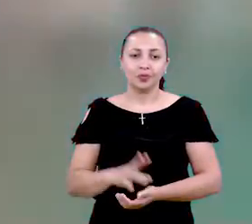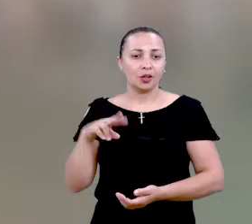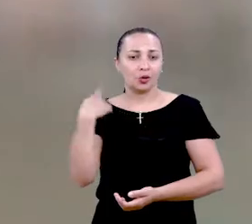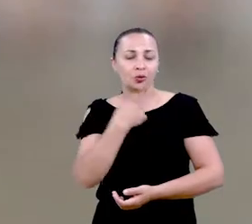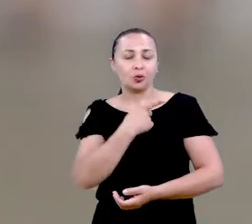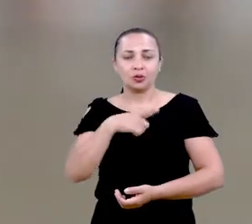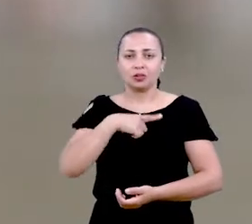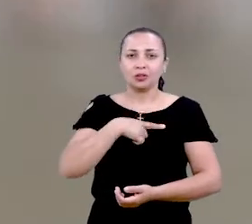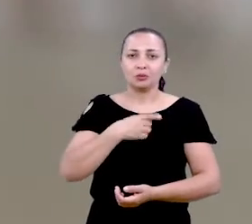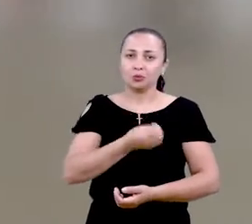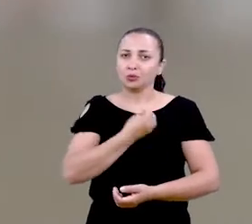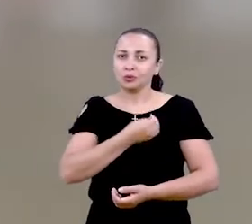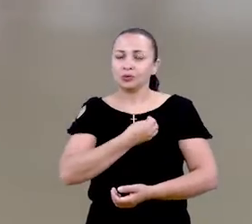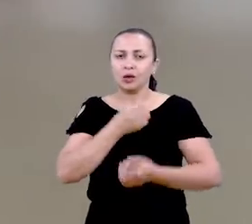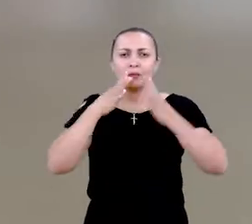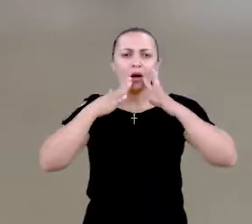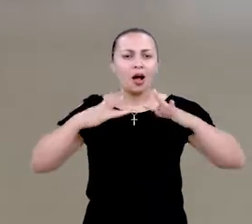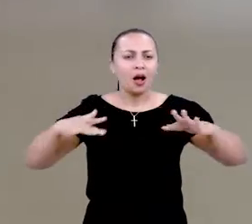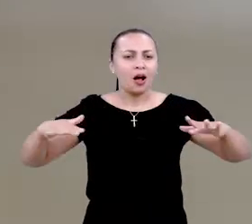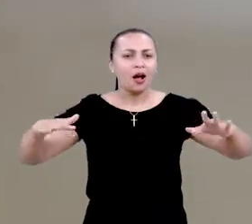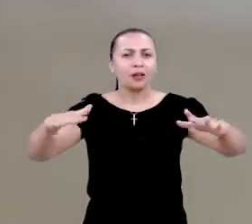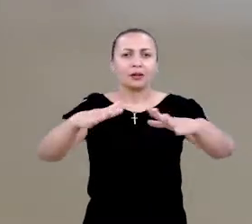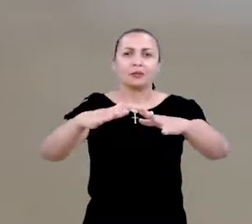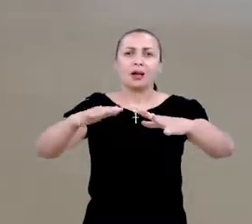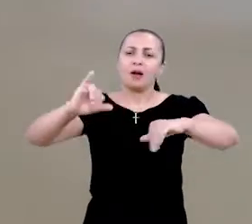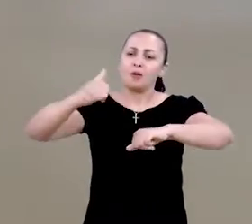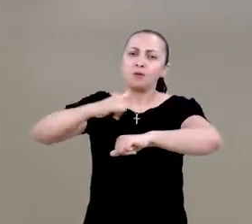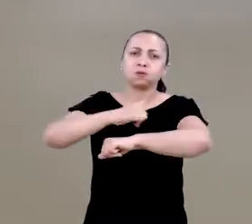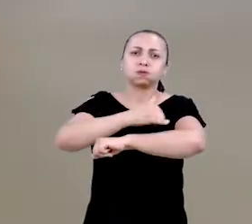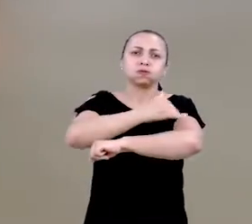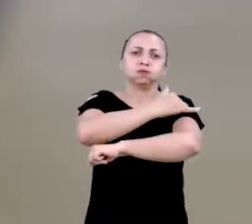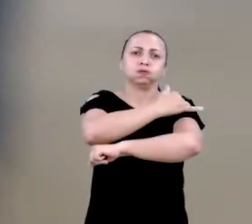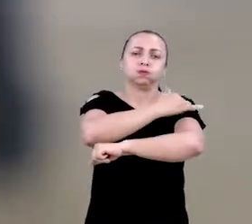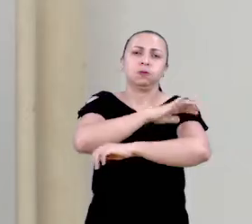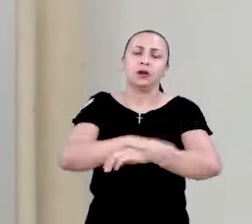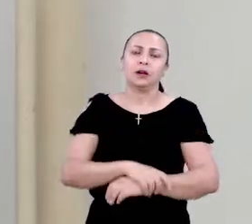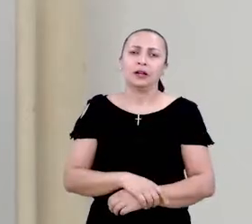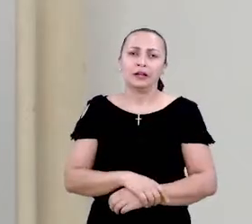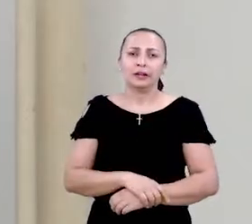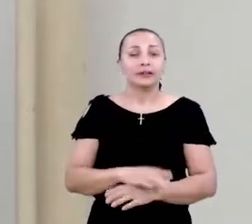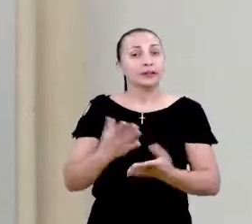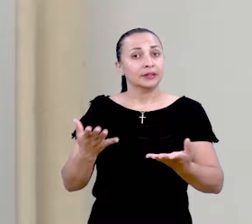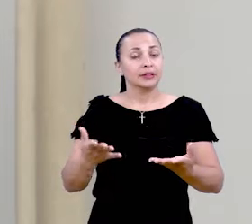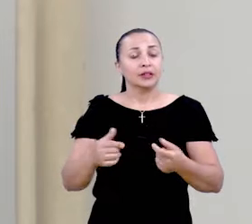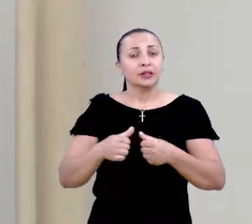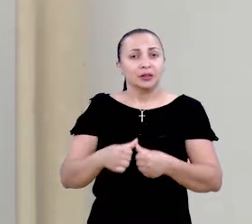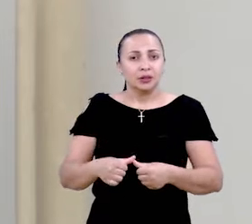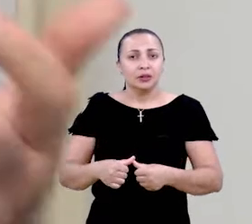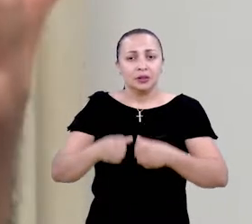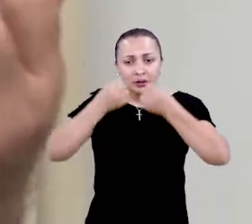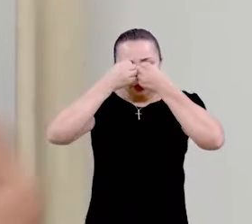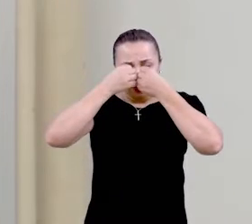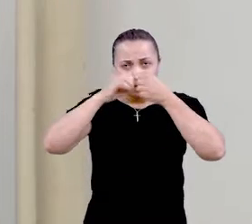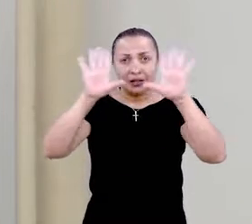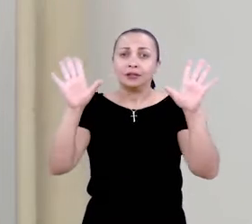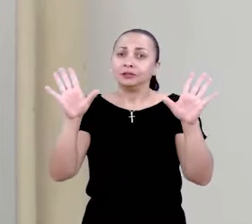Nós estamos vivenciando uma pandemia de obesidade. E isso ficou muito bem